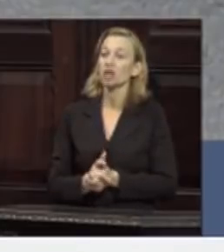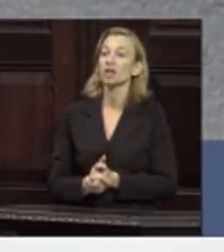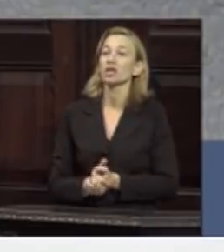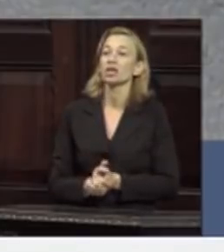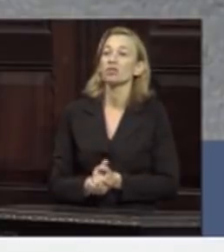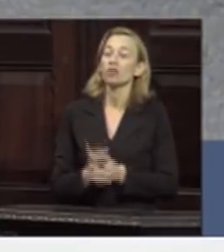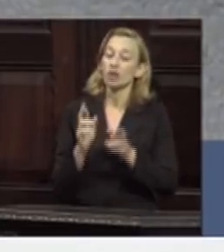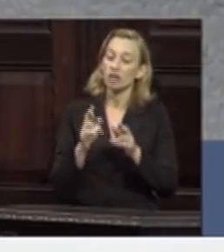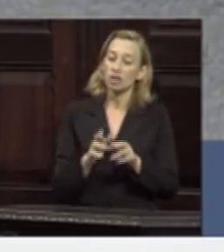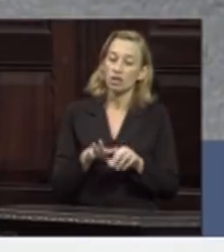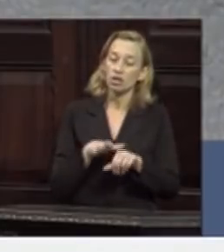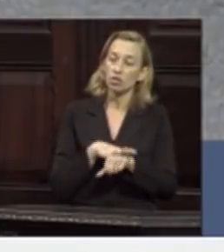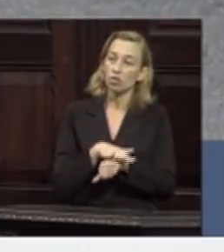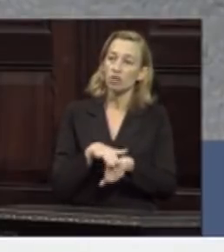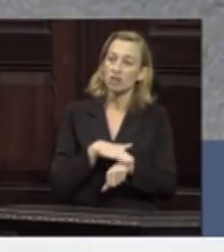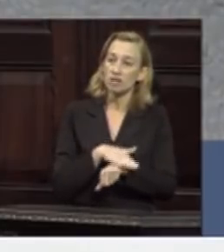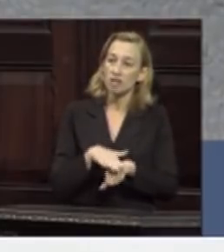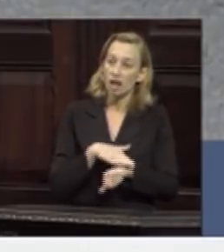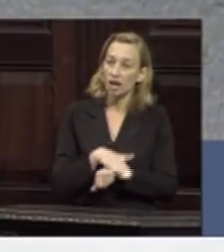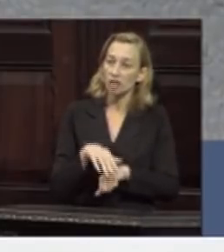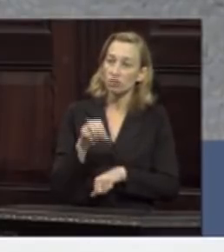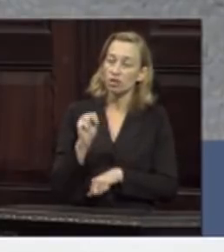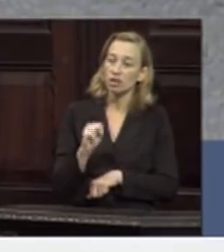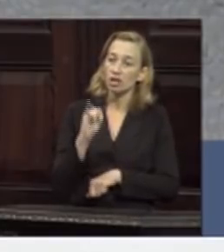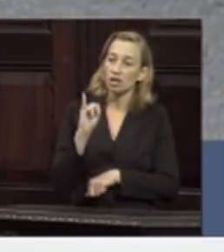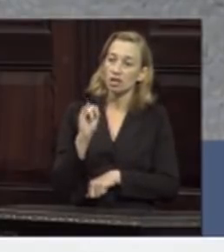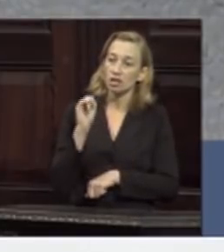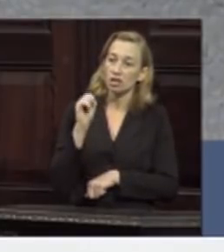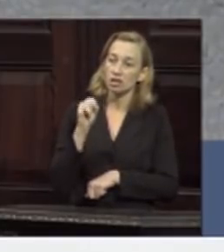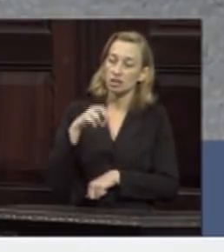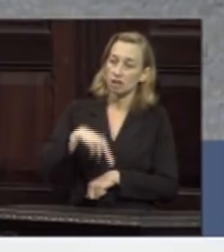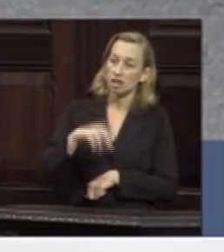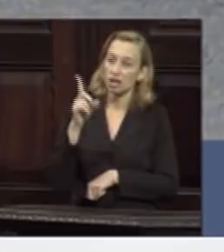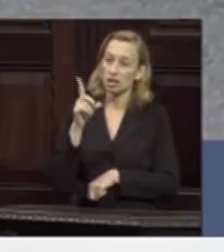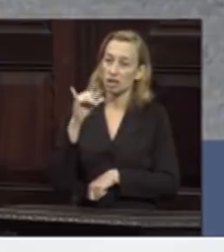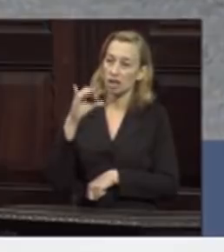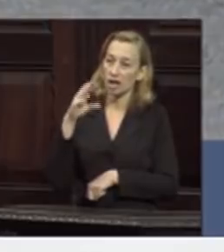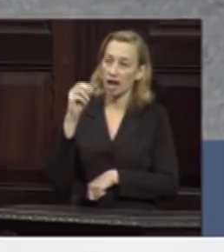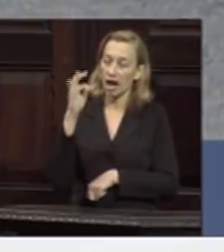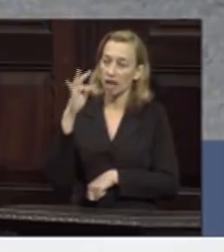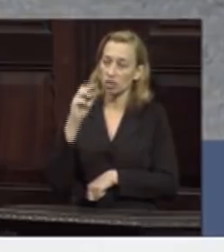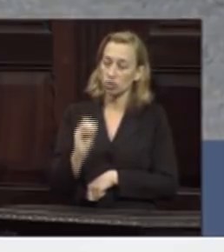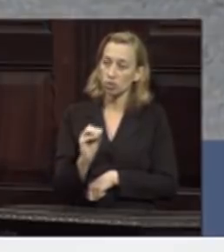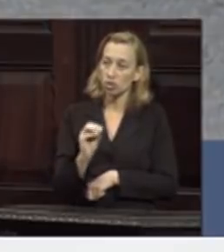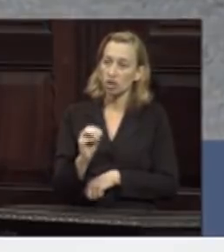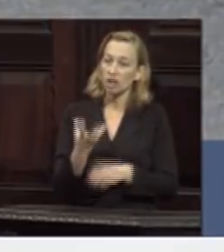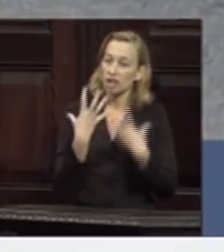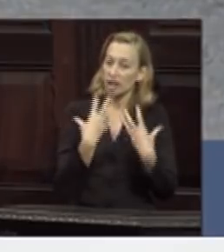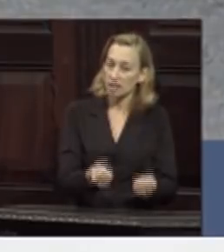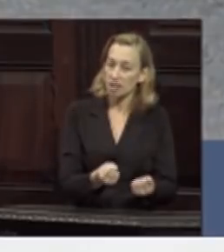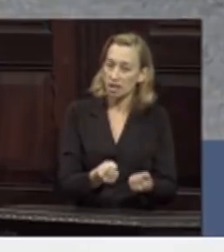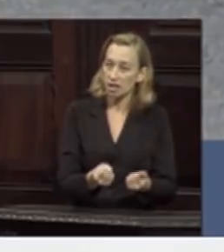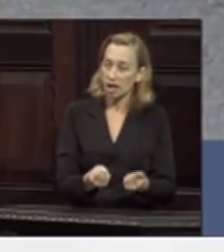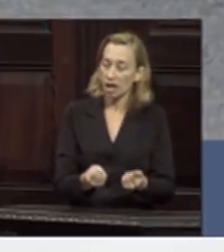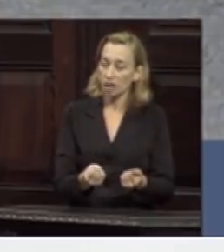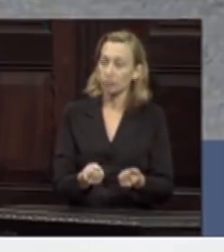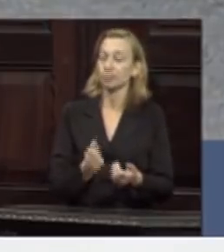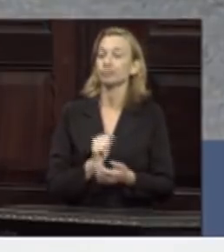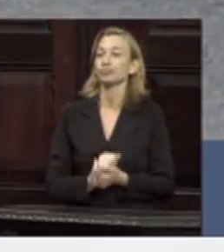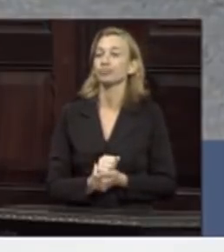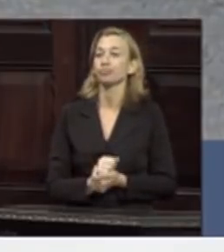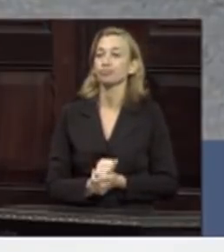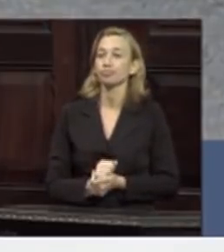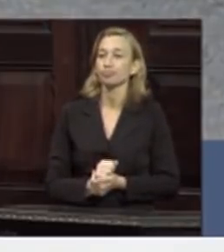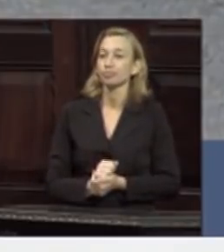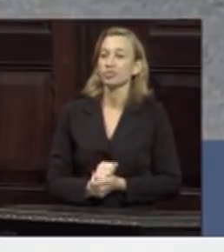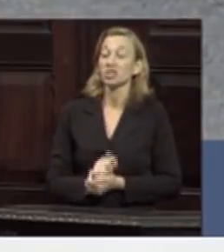acordado pelos sindicatos que aceitavam a incorporação da GELED.